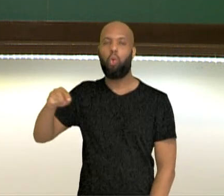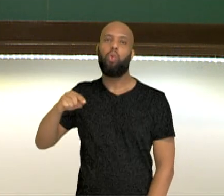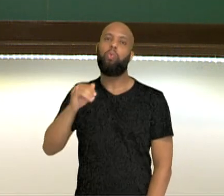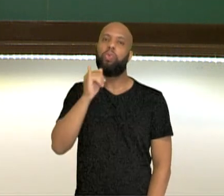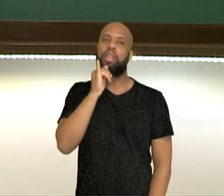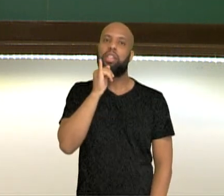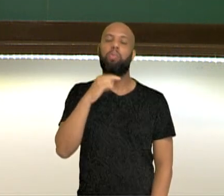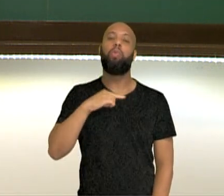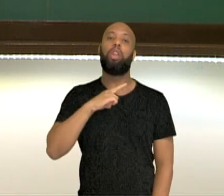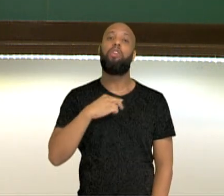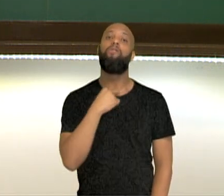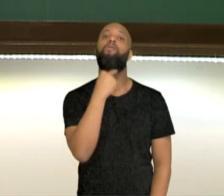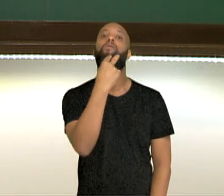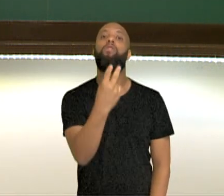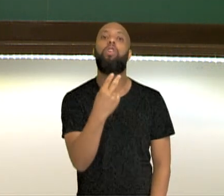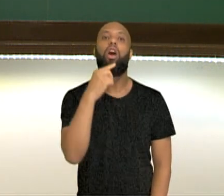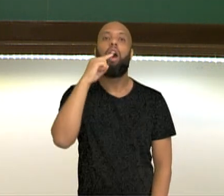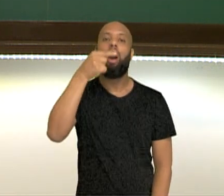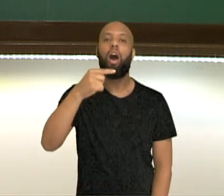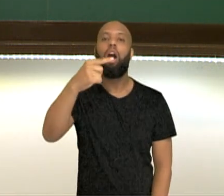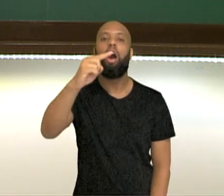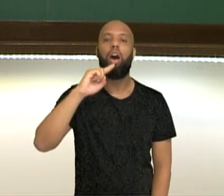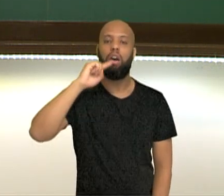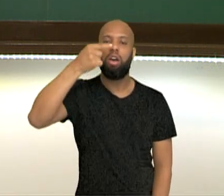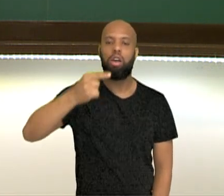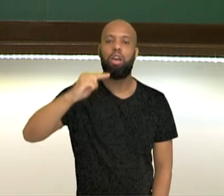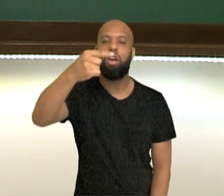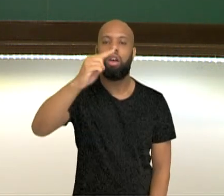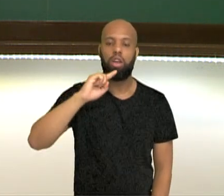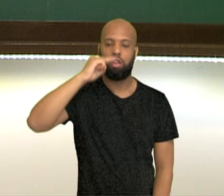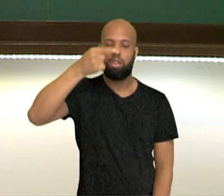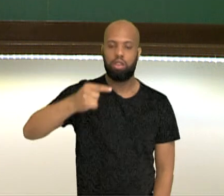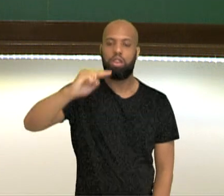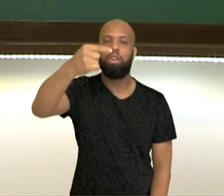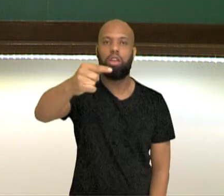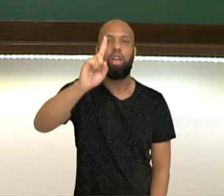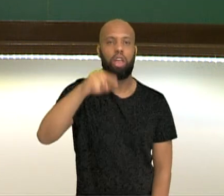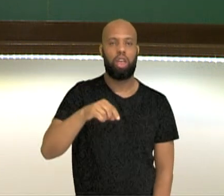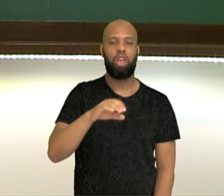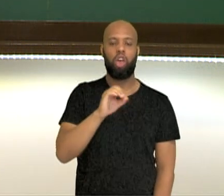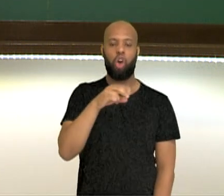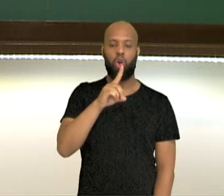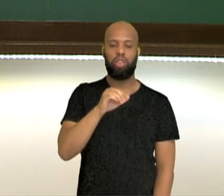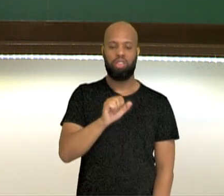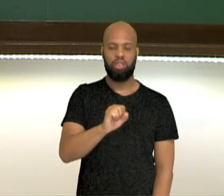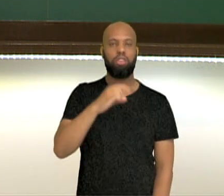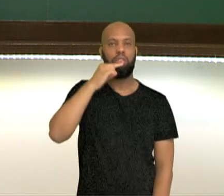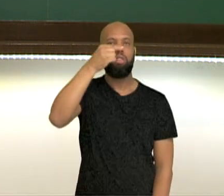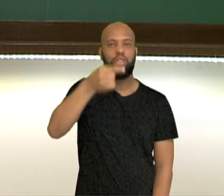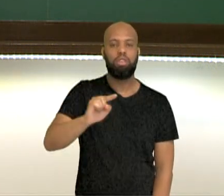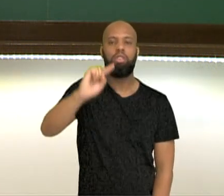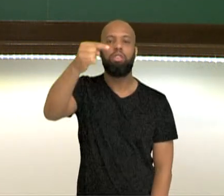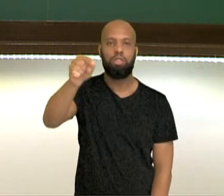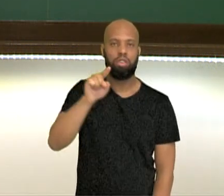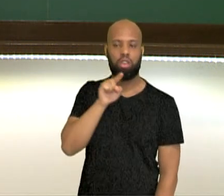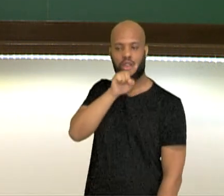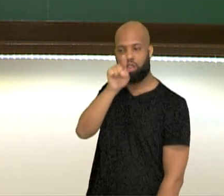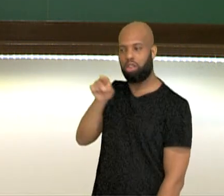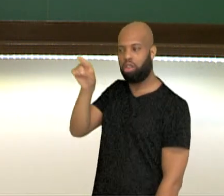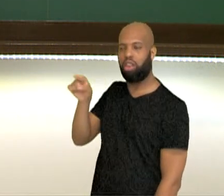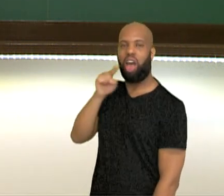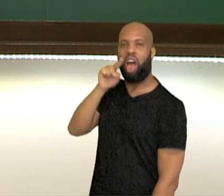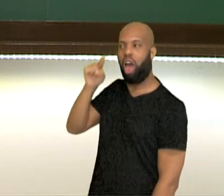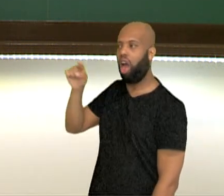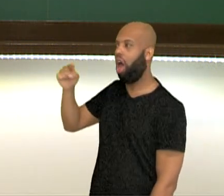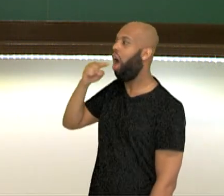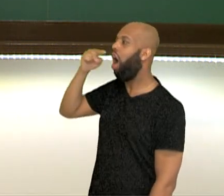minha voz, está sendo propagado até você por meio de ondas. Então é só um exemplo aí para a gente poder se interessar mais e